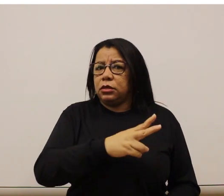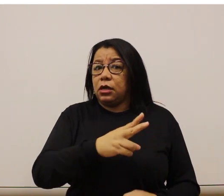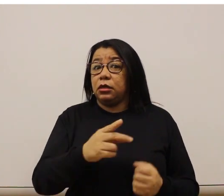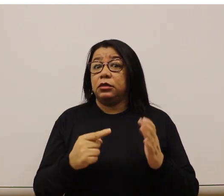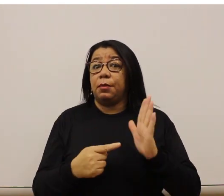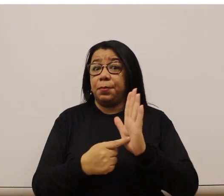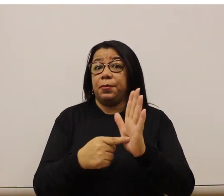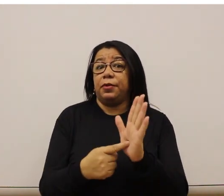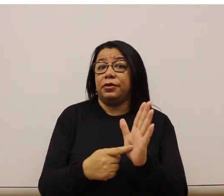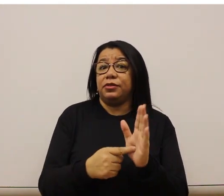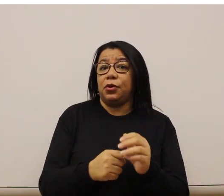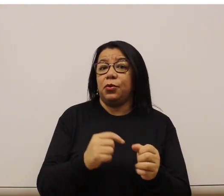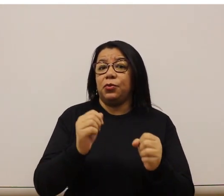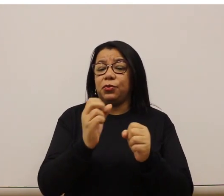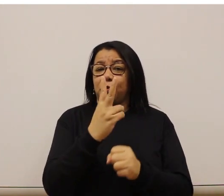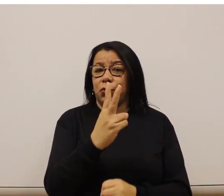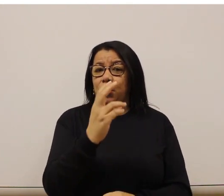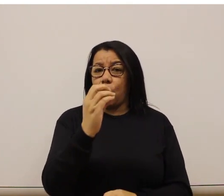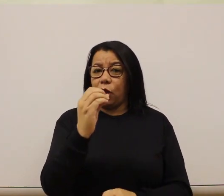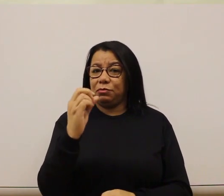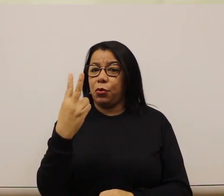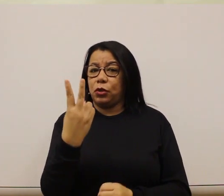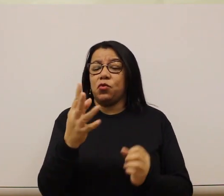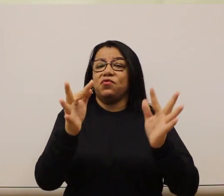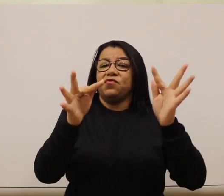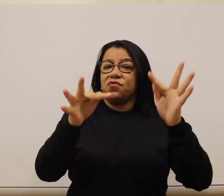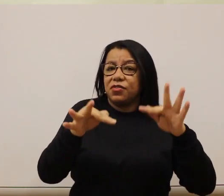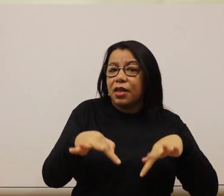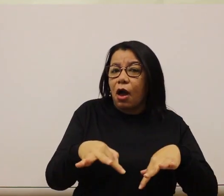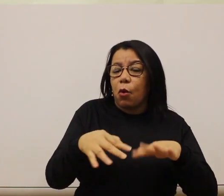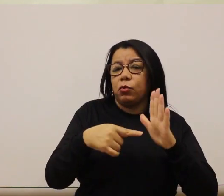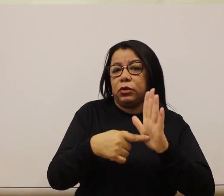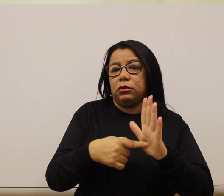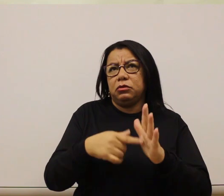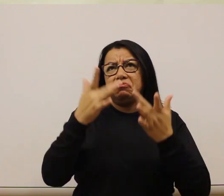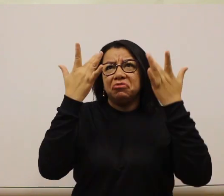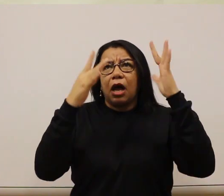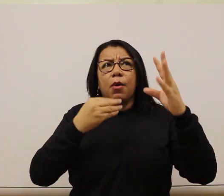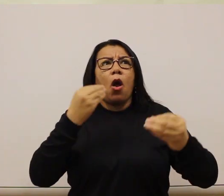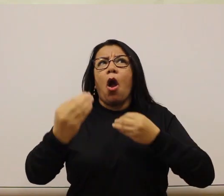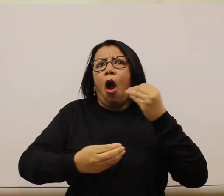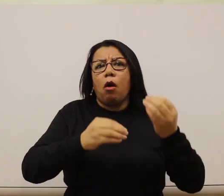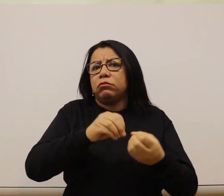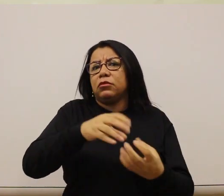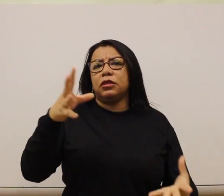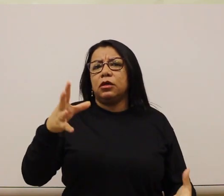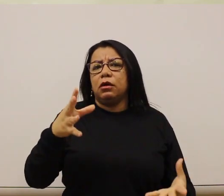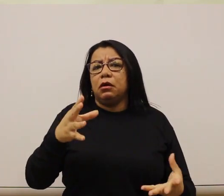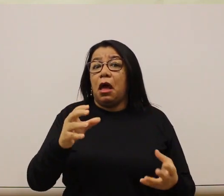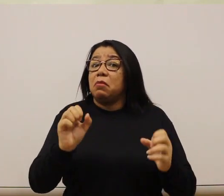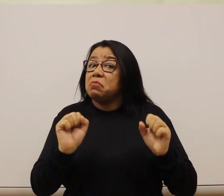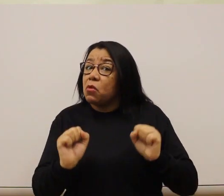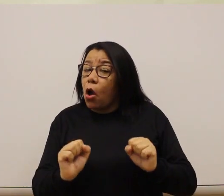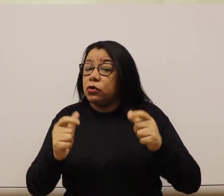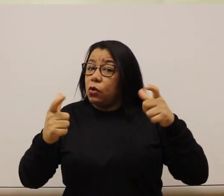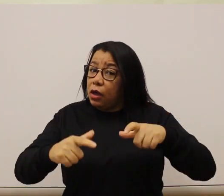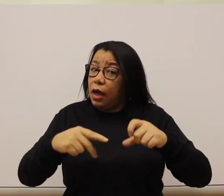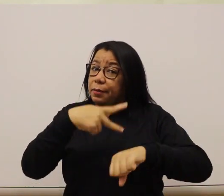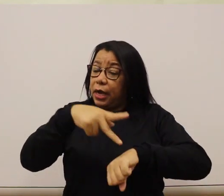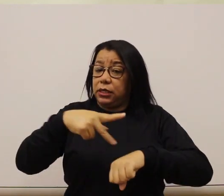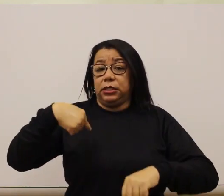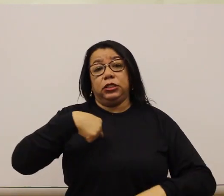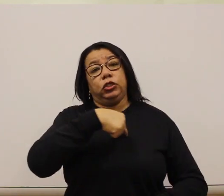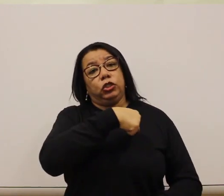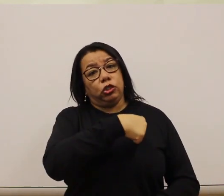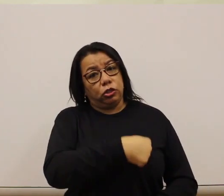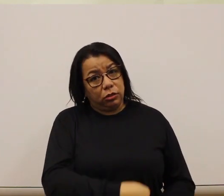Foi identificada no final de 2002. A gente ainda não sabe como que surgiu. Acredita-se que foi na